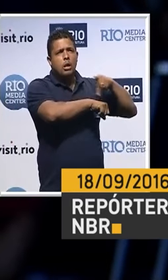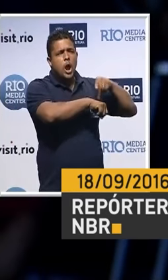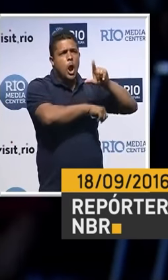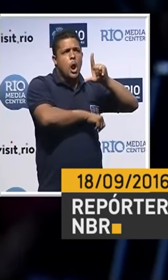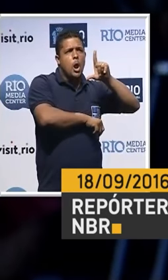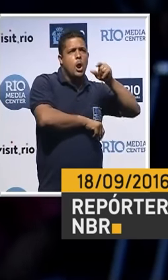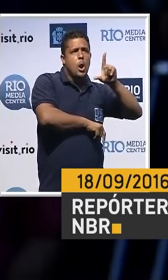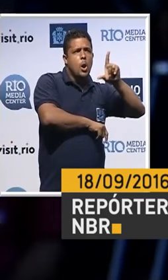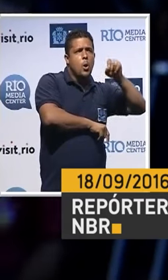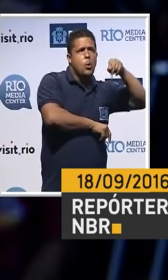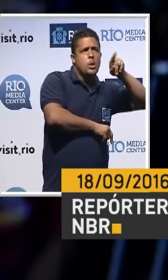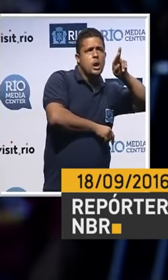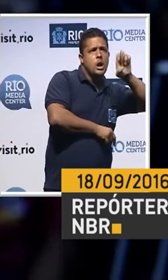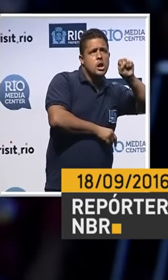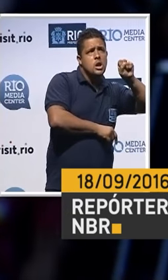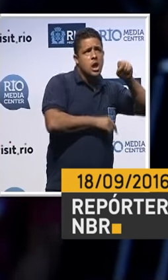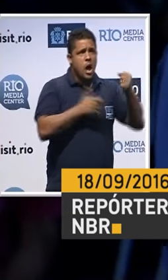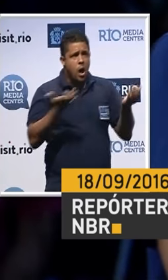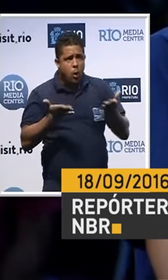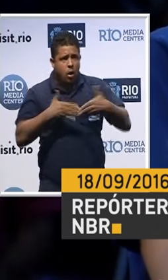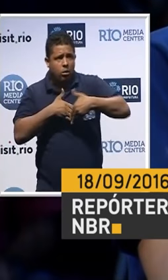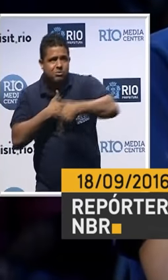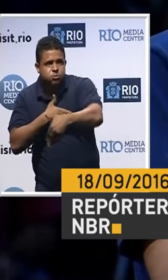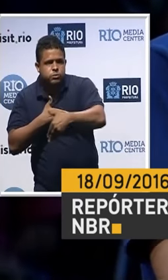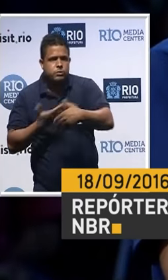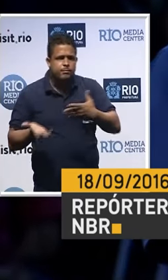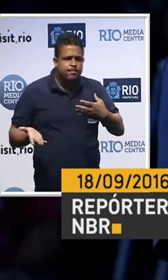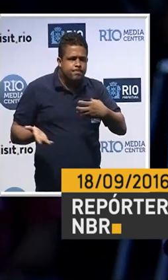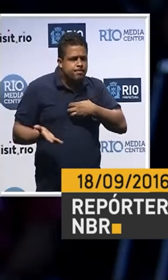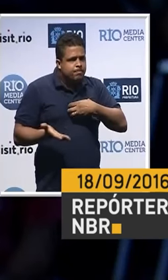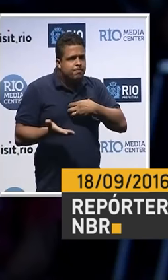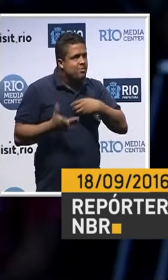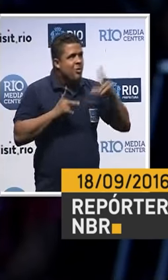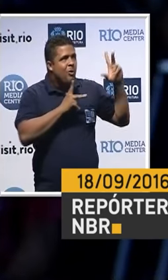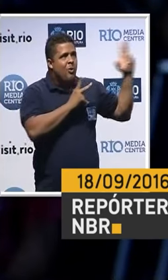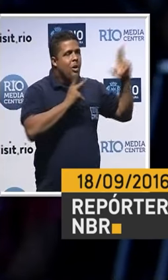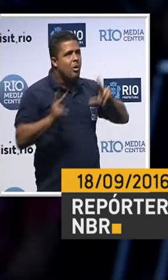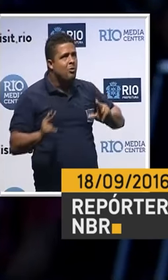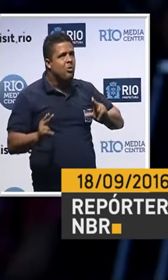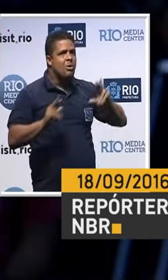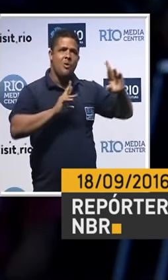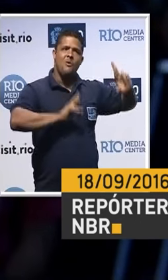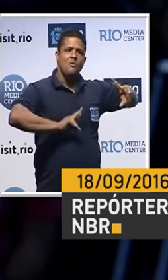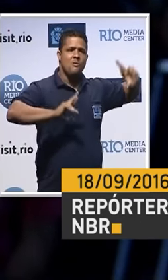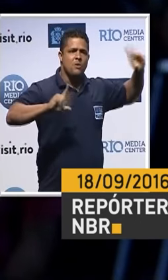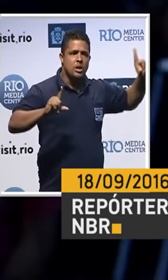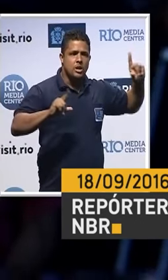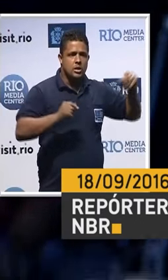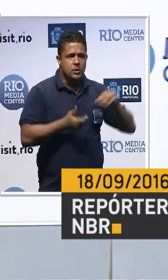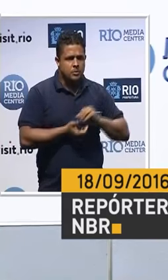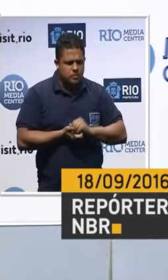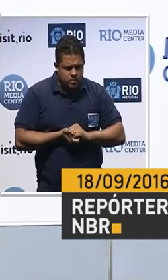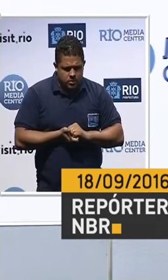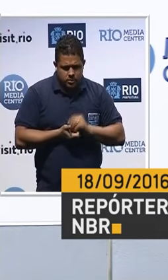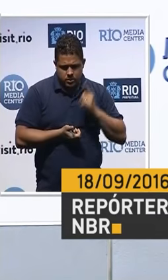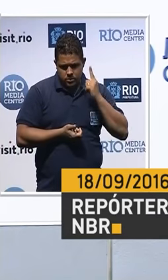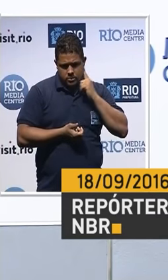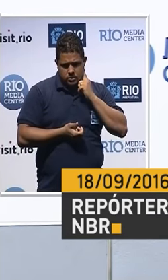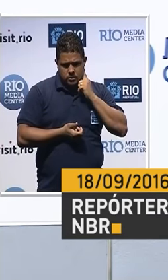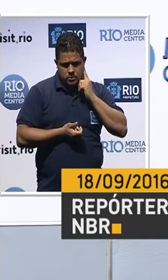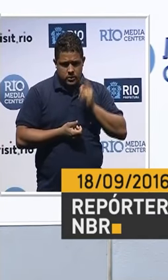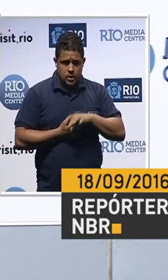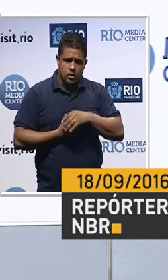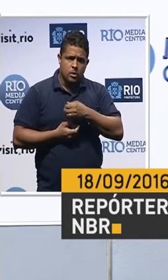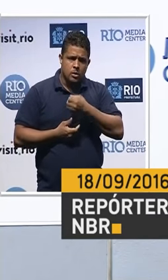do Deodoro lá no Flamengo. Tem alguma novidade nessa conversa? Questão do... Desculpa. Deodoro, do estádio de... Perdão. Questão do Flamengo. Bom,